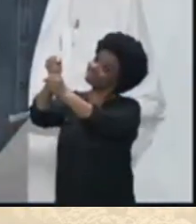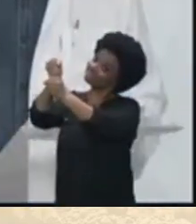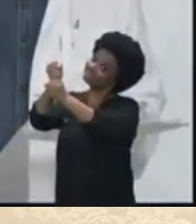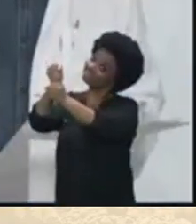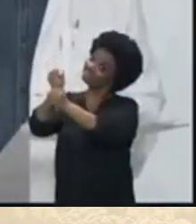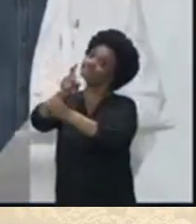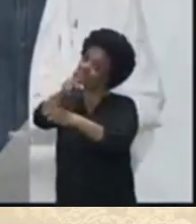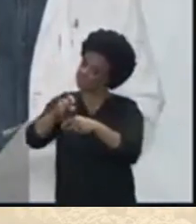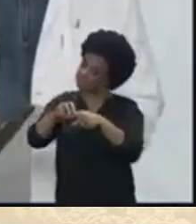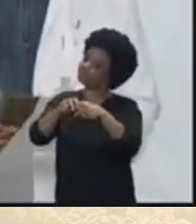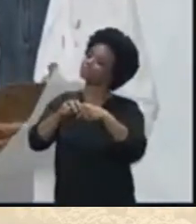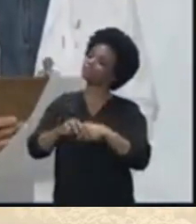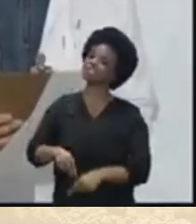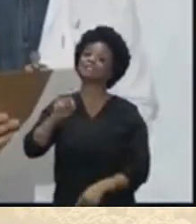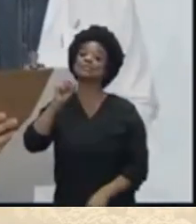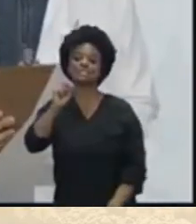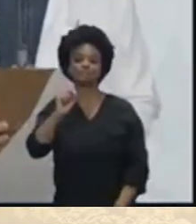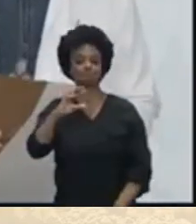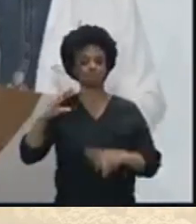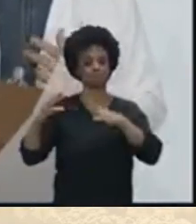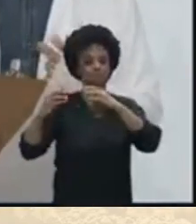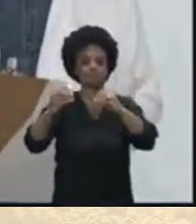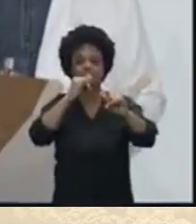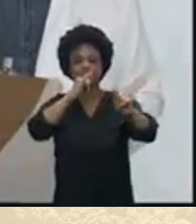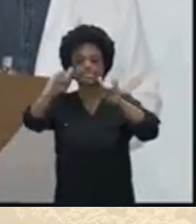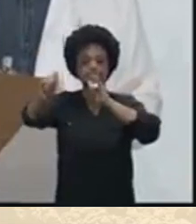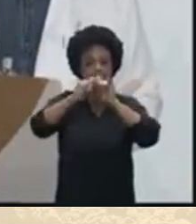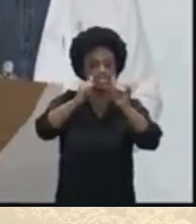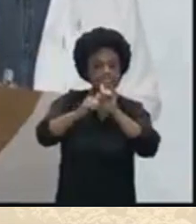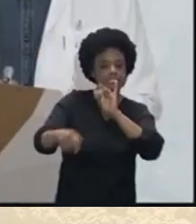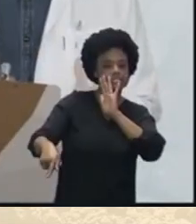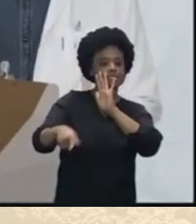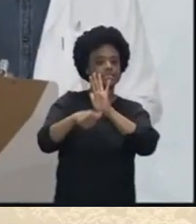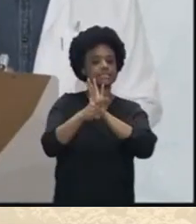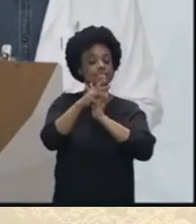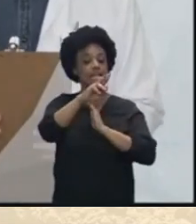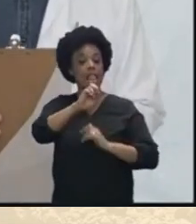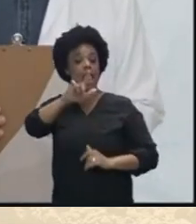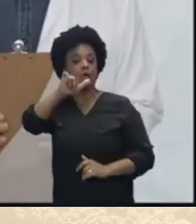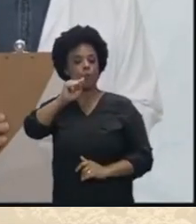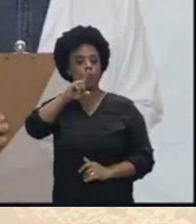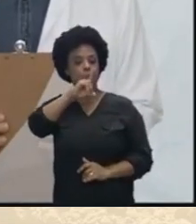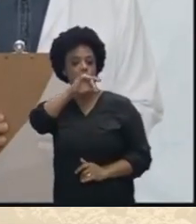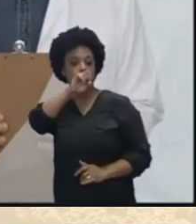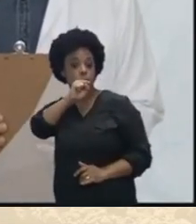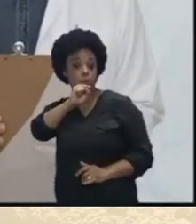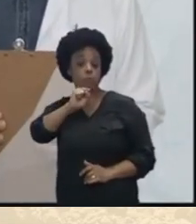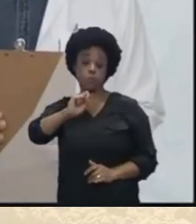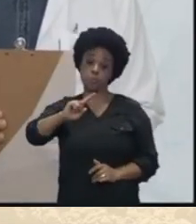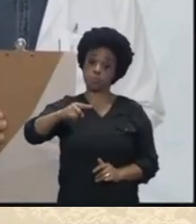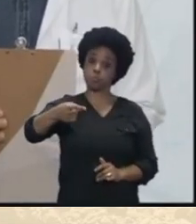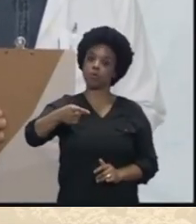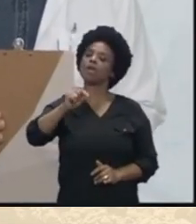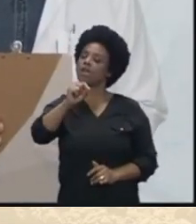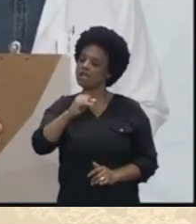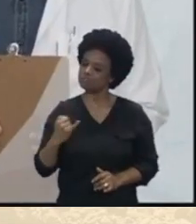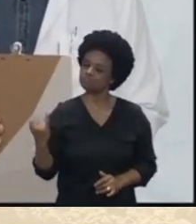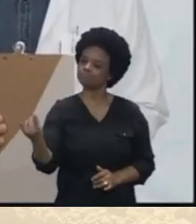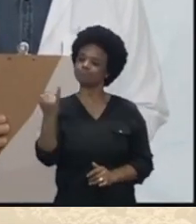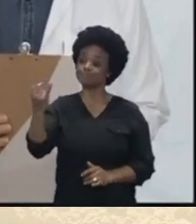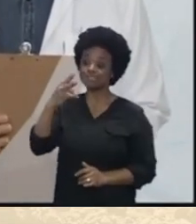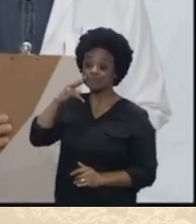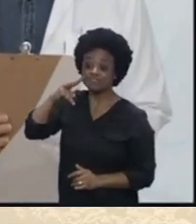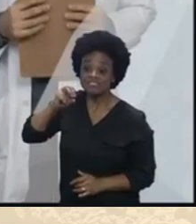E é por isso que as nossas informações sobre o grau de adensamento e a tensão de pré-adensamento são tão importantes para